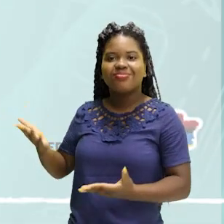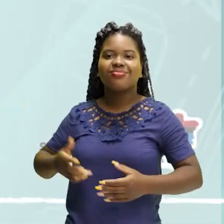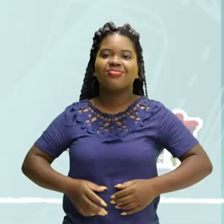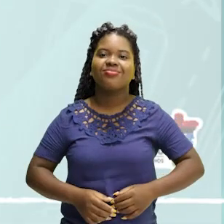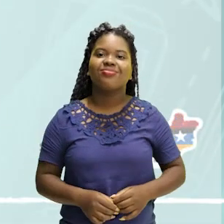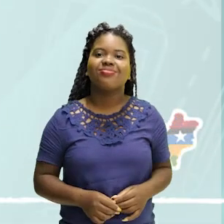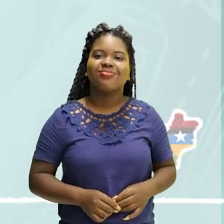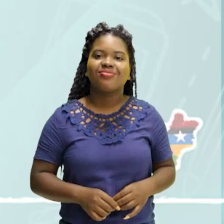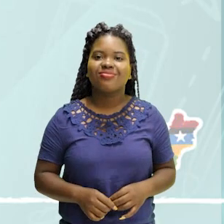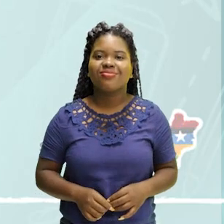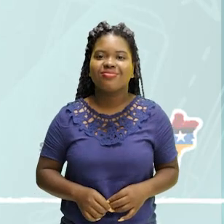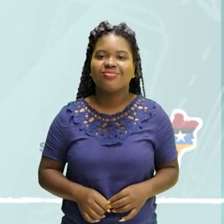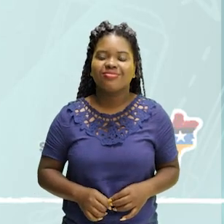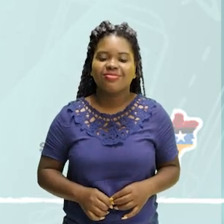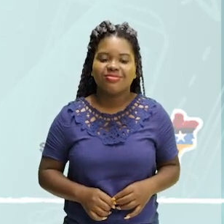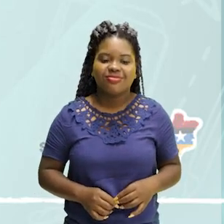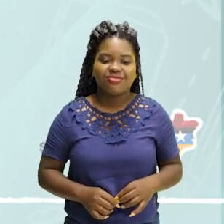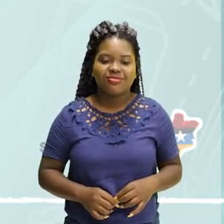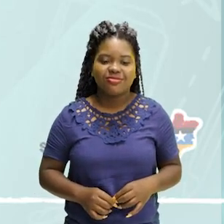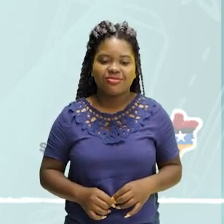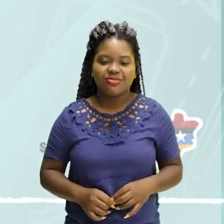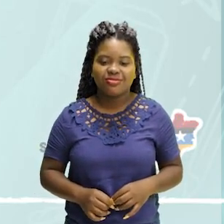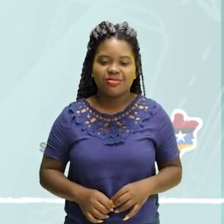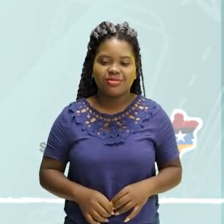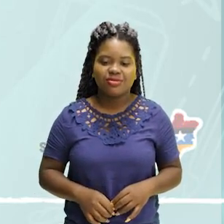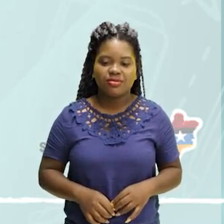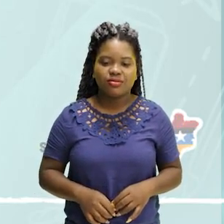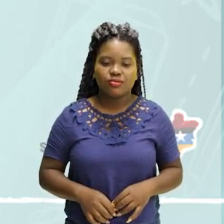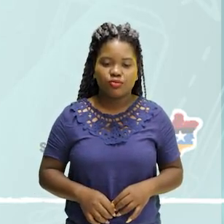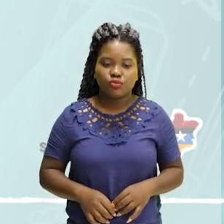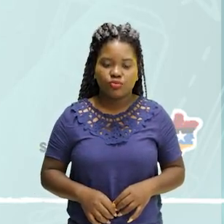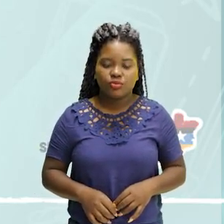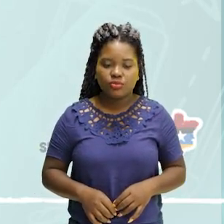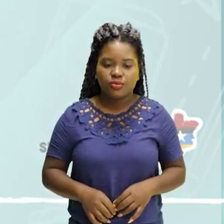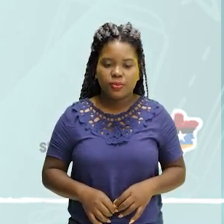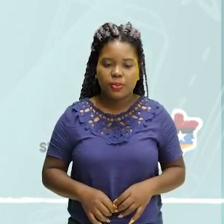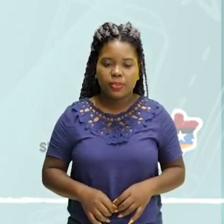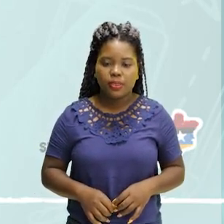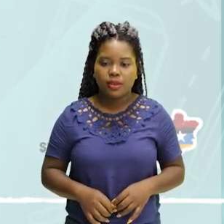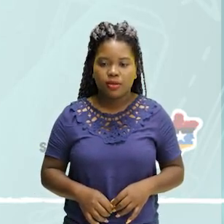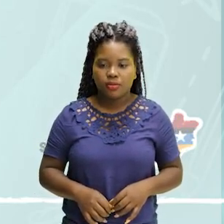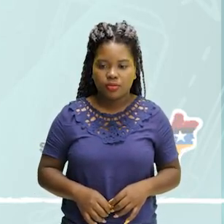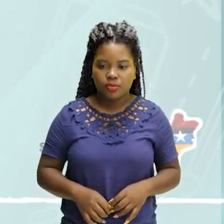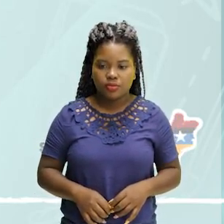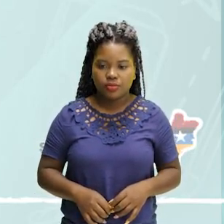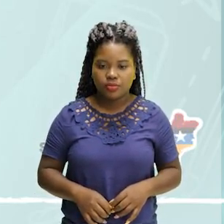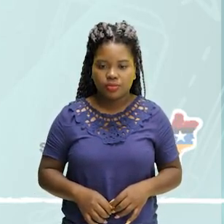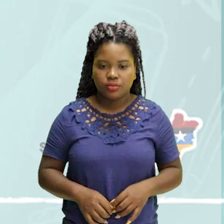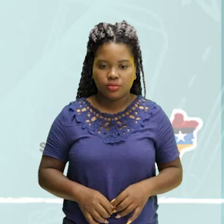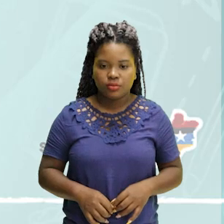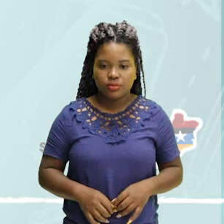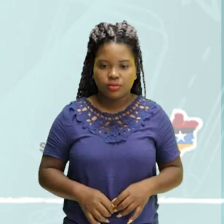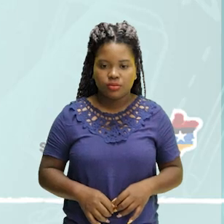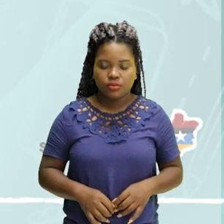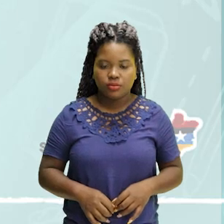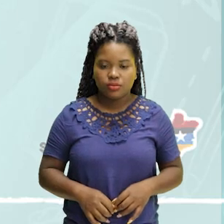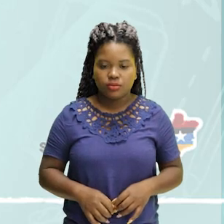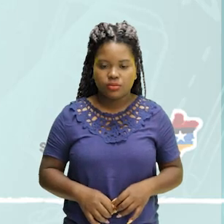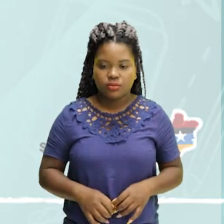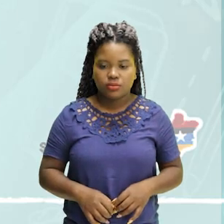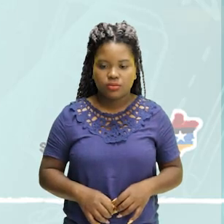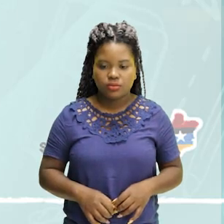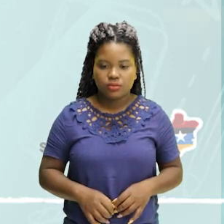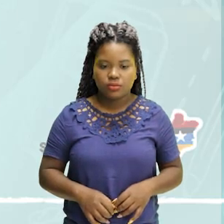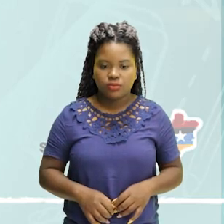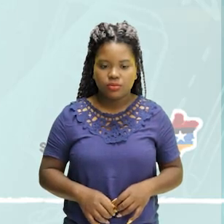também sátiras, mas sobretudo a partir do século XV, são diferentes dos sotis, porque não tinham intentos políticos, né? Então, você já